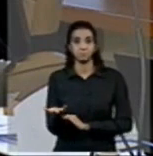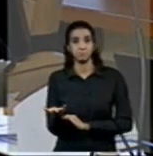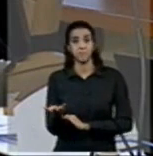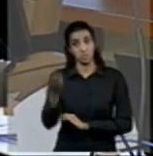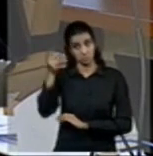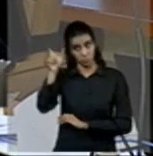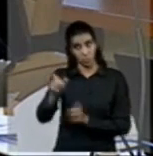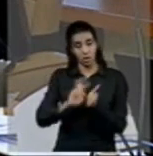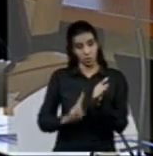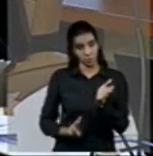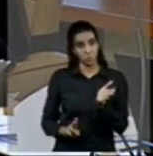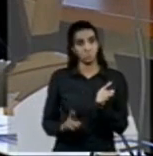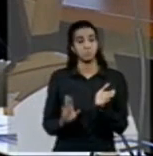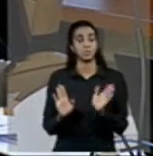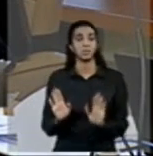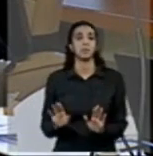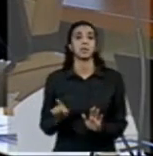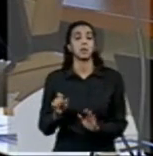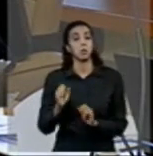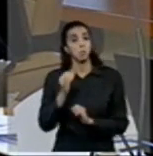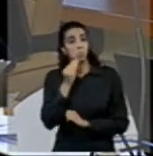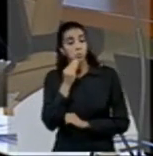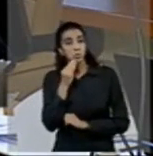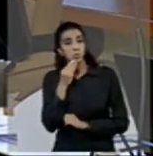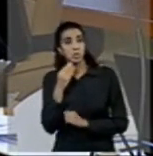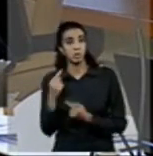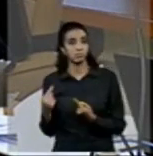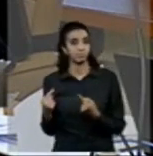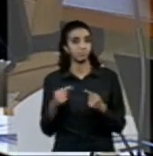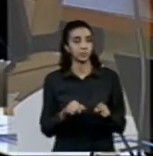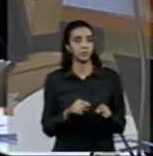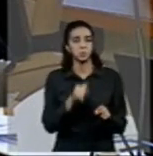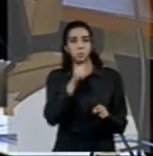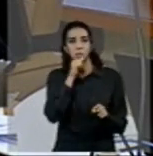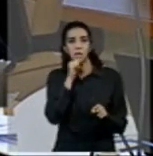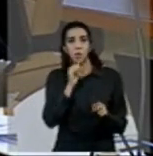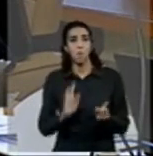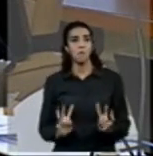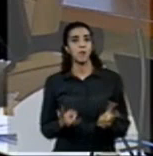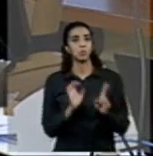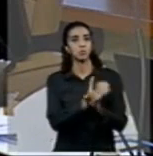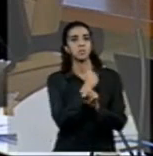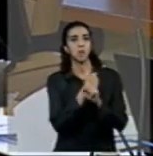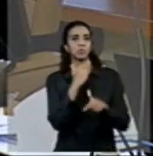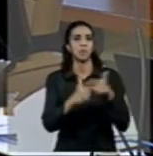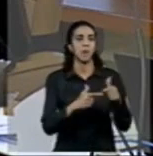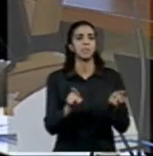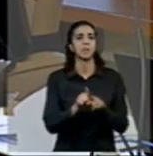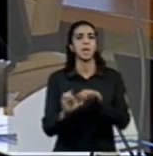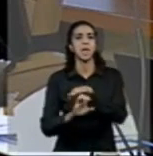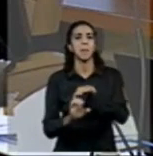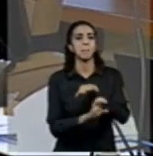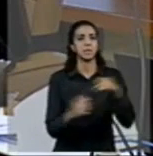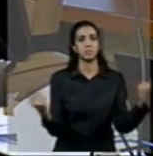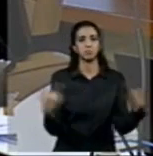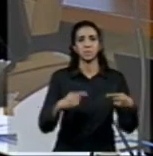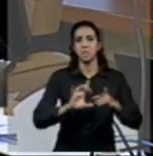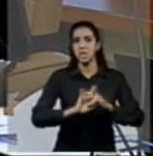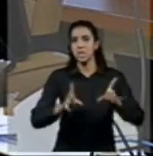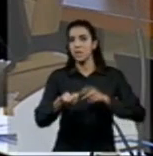eminentes relatores, a previsão de que os valores sociais do trabalho e da livre iniciativa